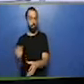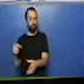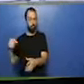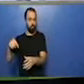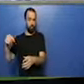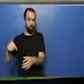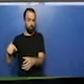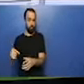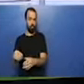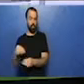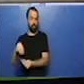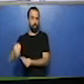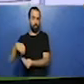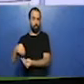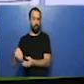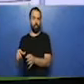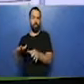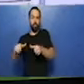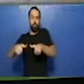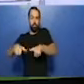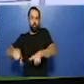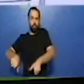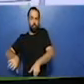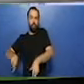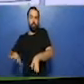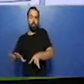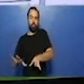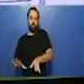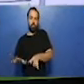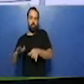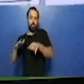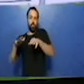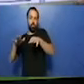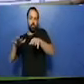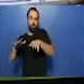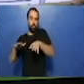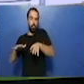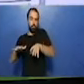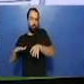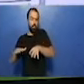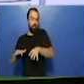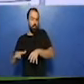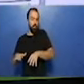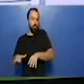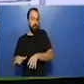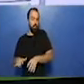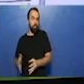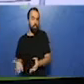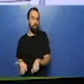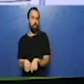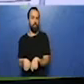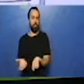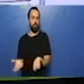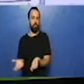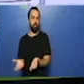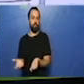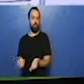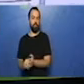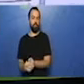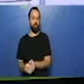essa mistura ela fique em repouso, né? Para que esses flocos eles vão para o fundo, formando então a